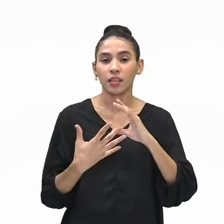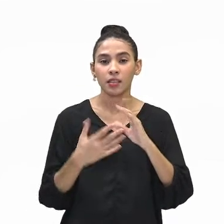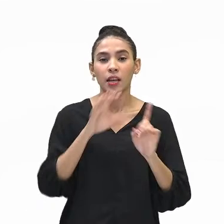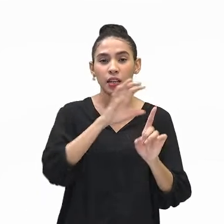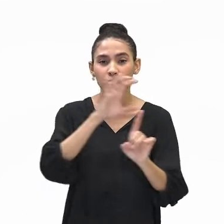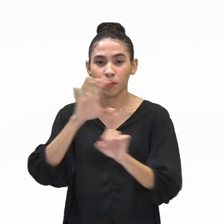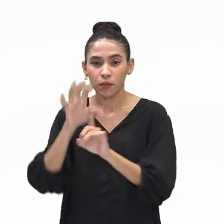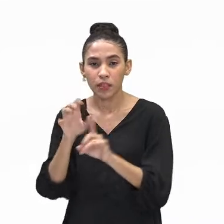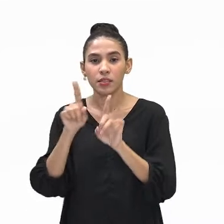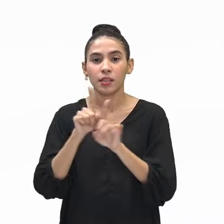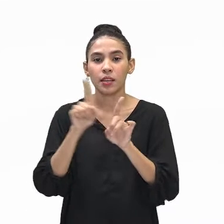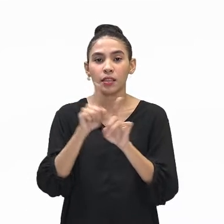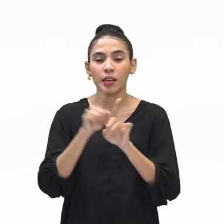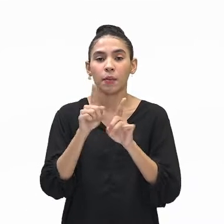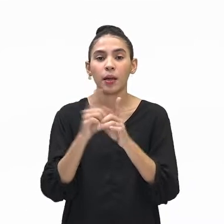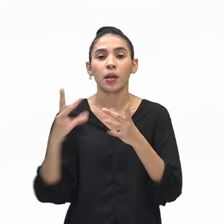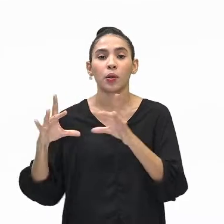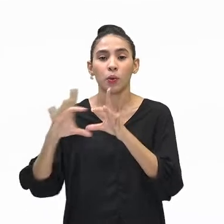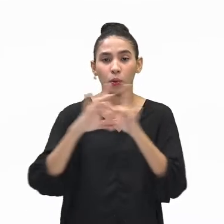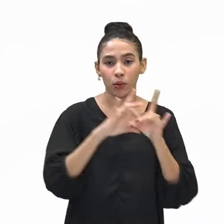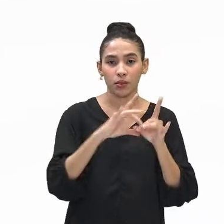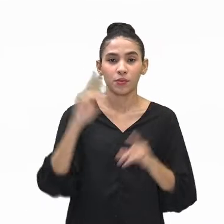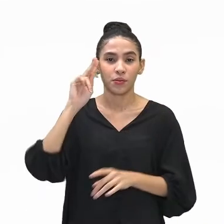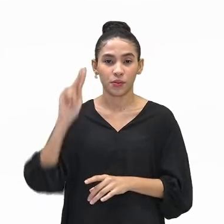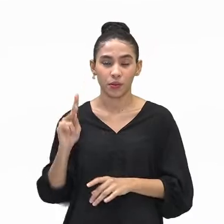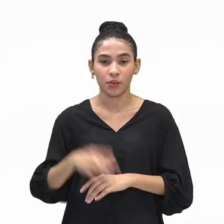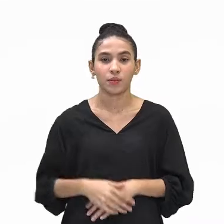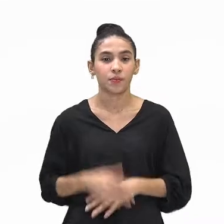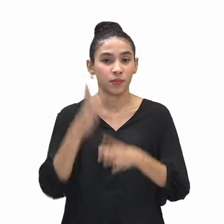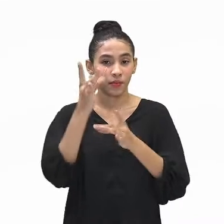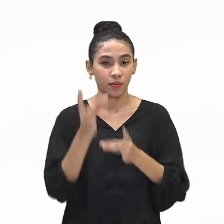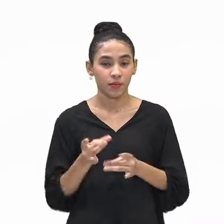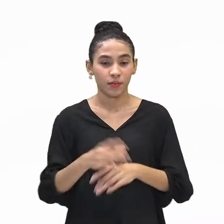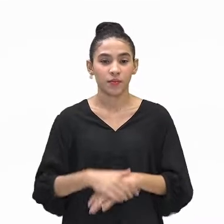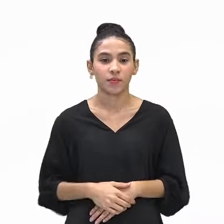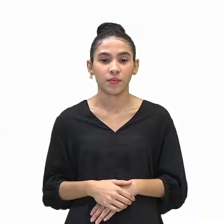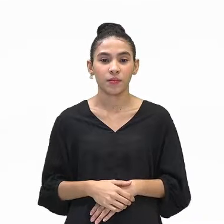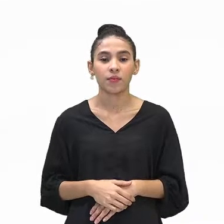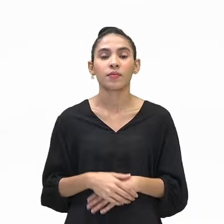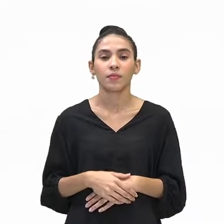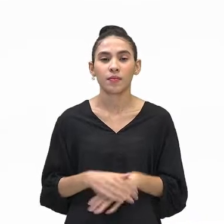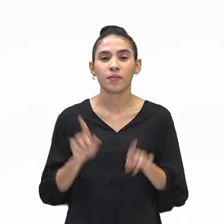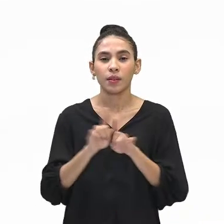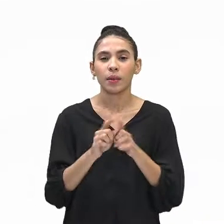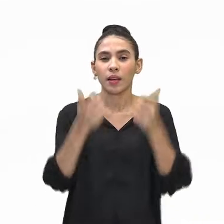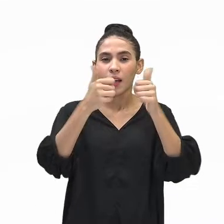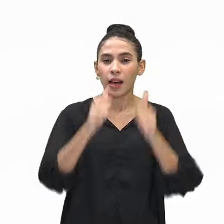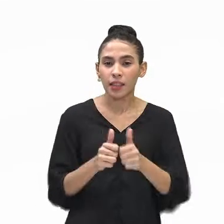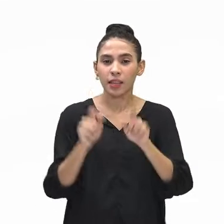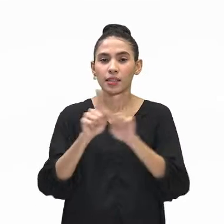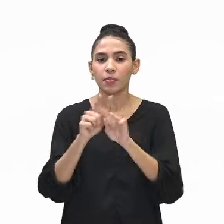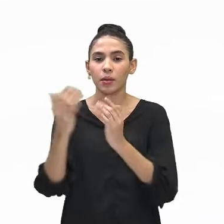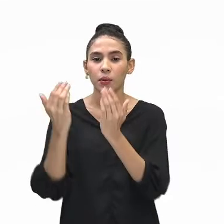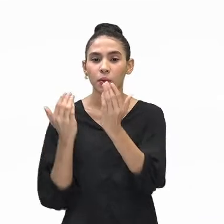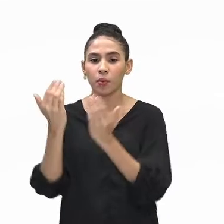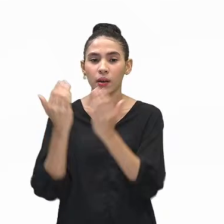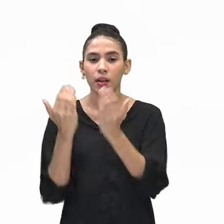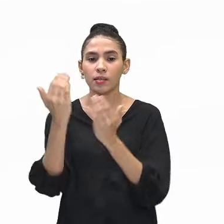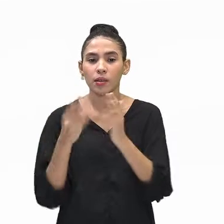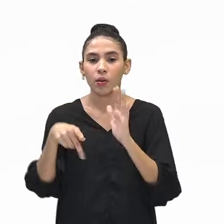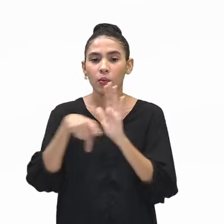e seus respectivos contextos históricos. E o detalhamento? Identificação e assimilação de rupturas